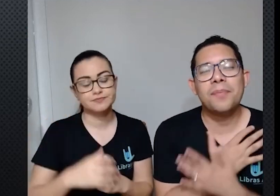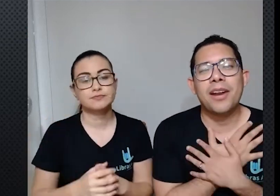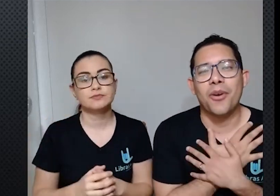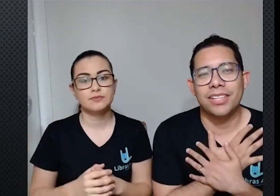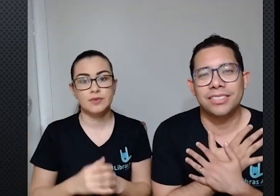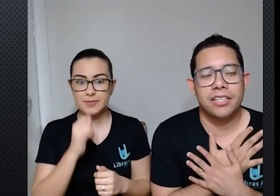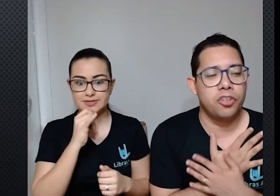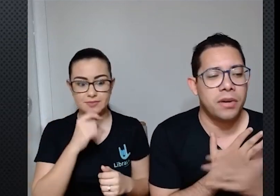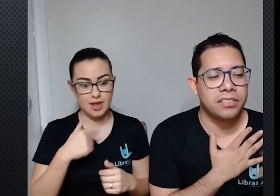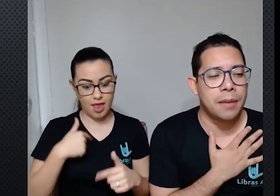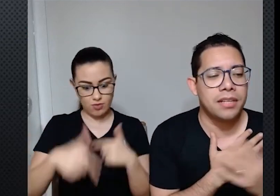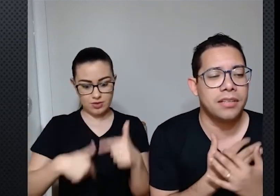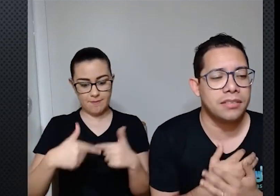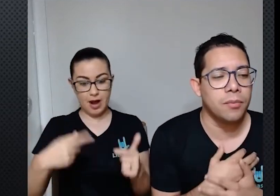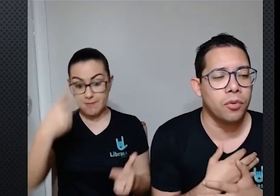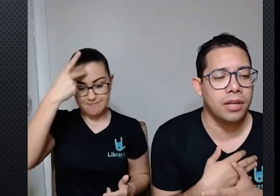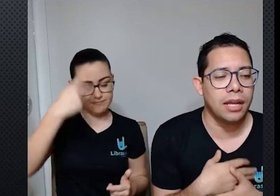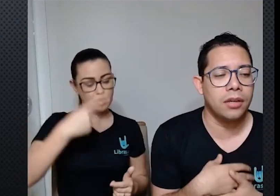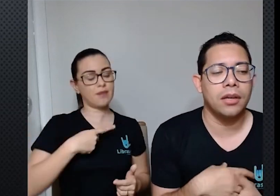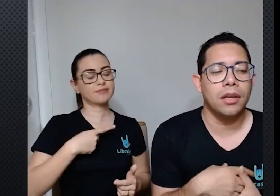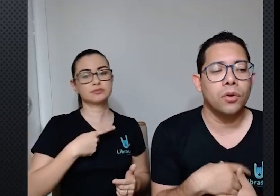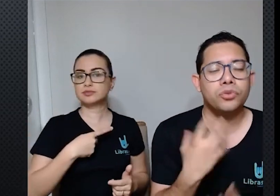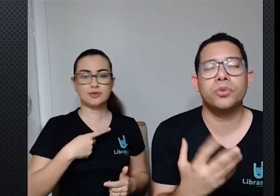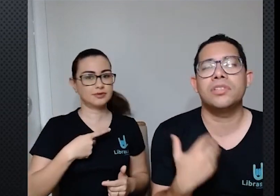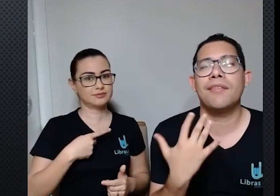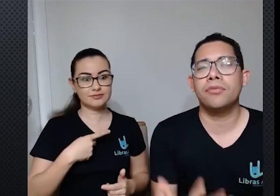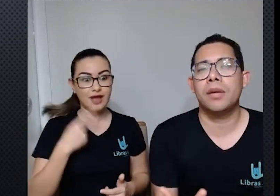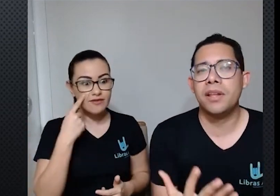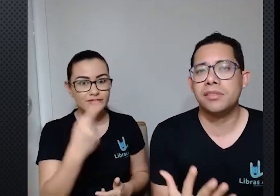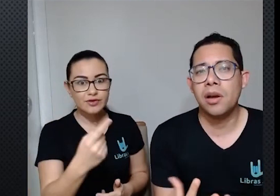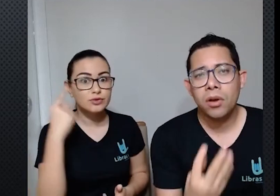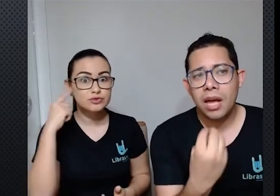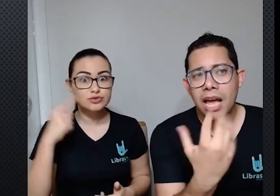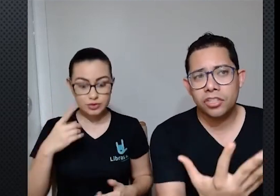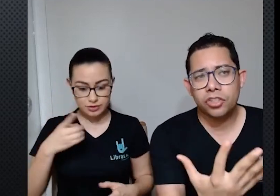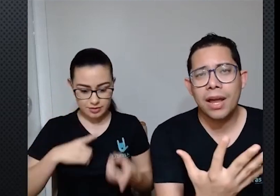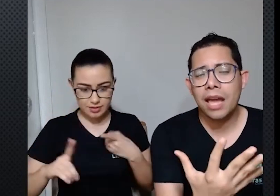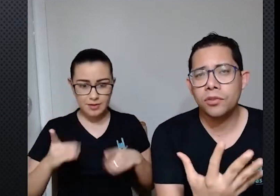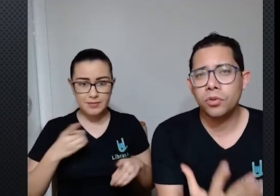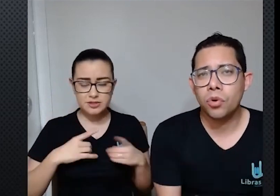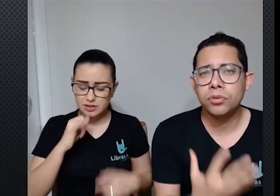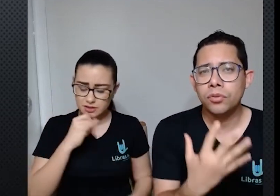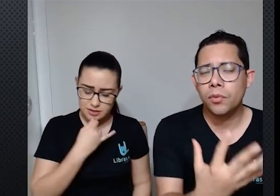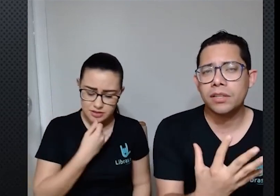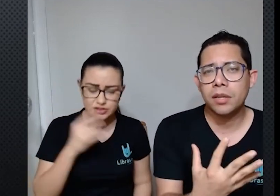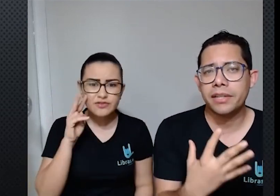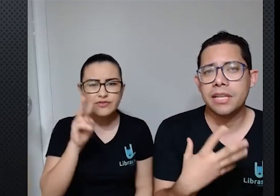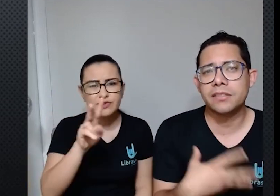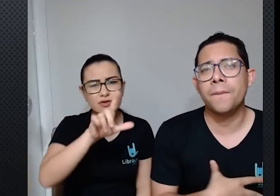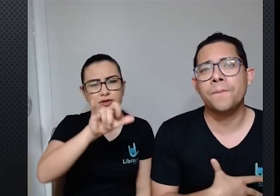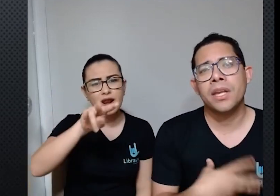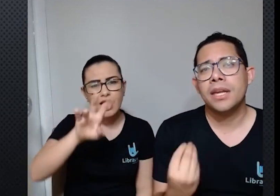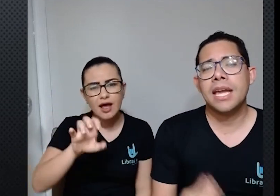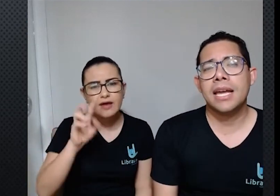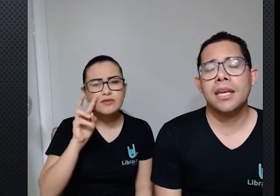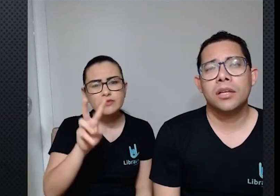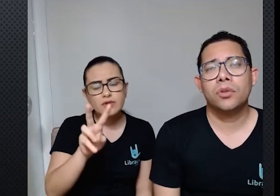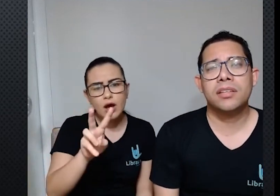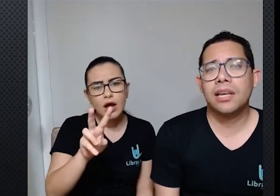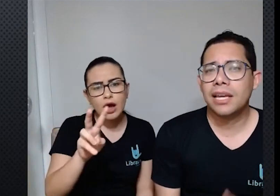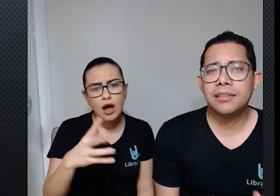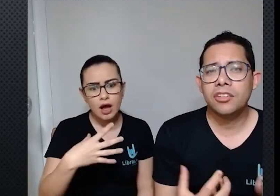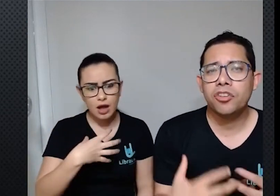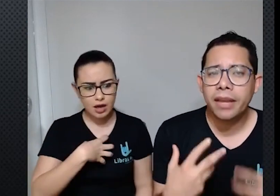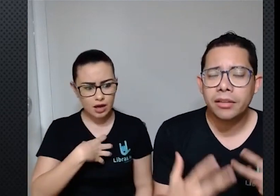faz não é para nós. A gente percebe nesse testemunho, né? Que um surdo estava com depressão, assistiu a live do culto, viu a interpretação, e aí